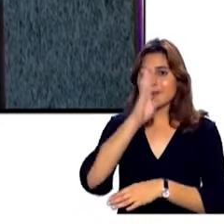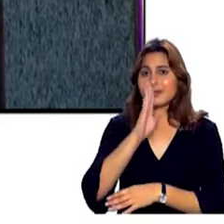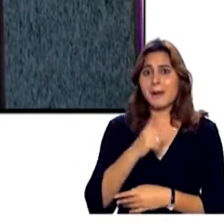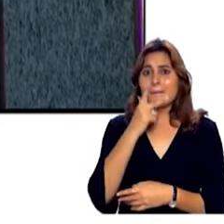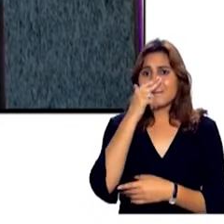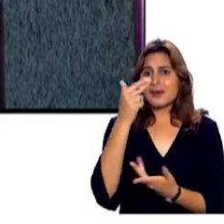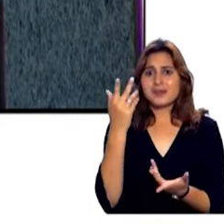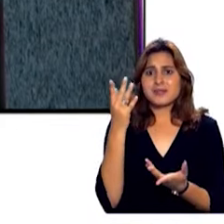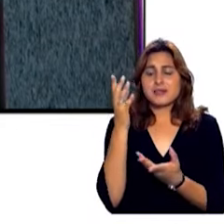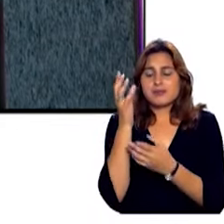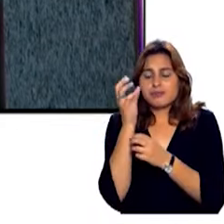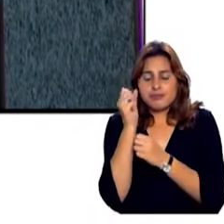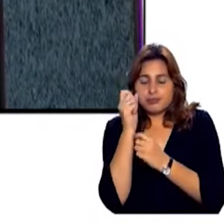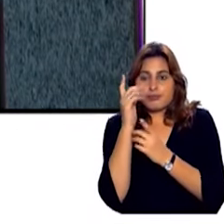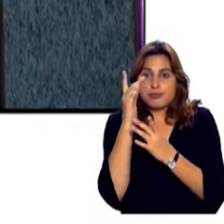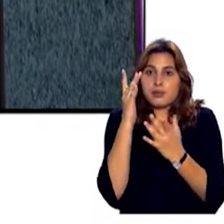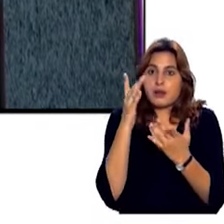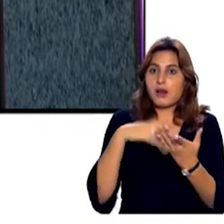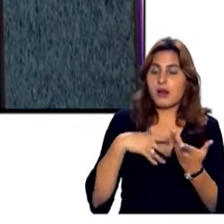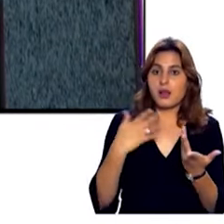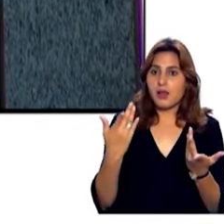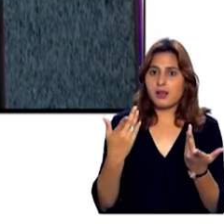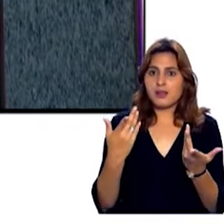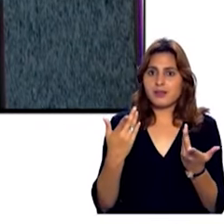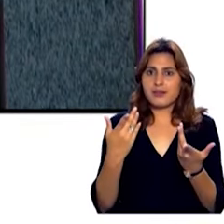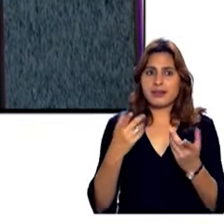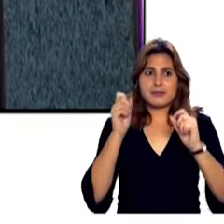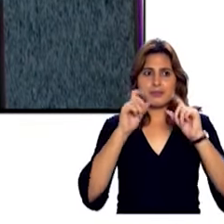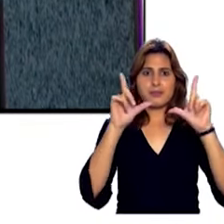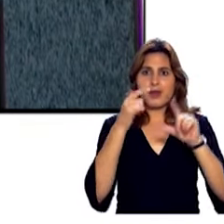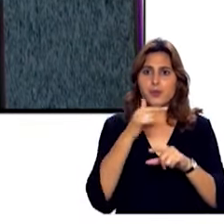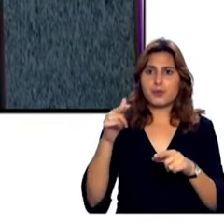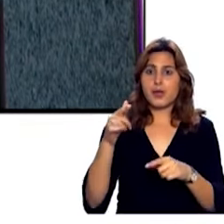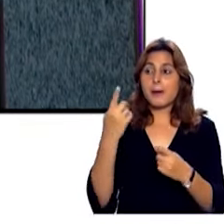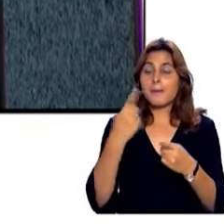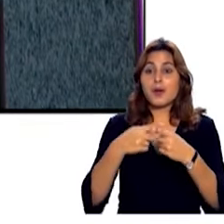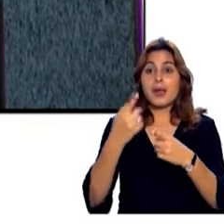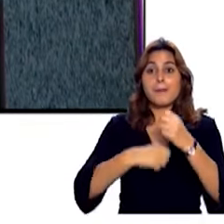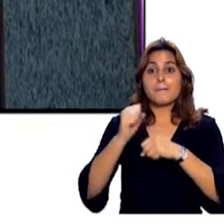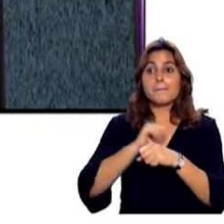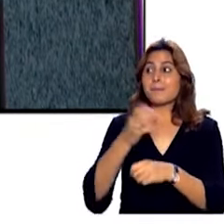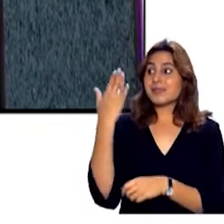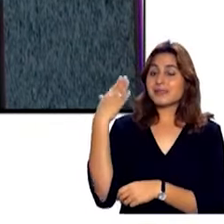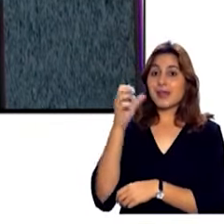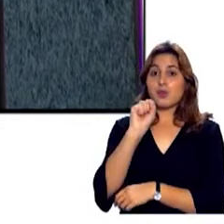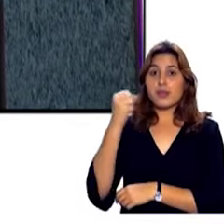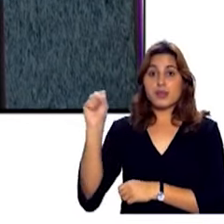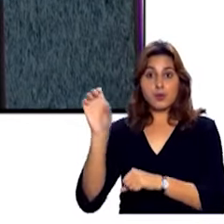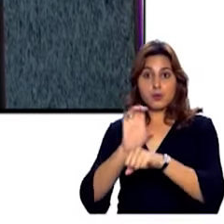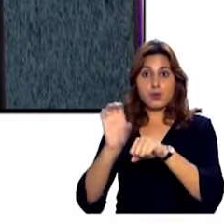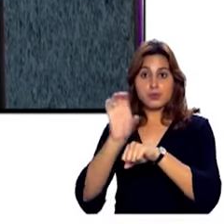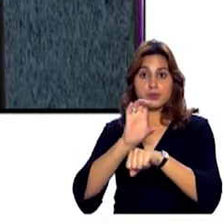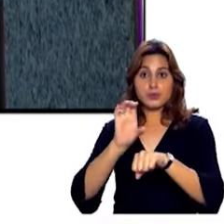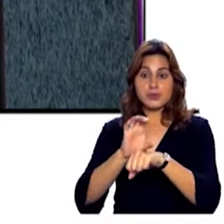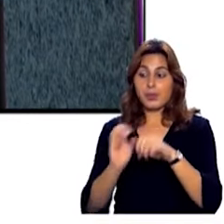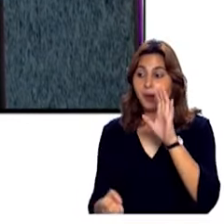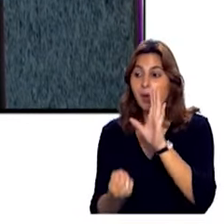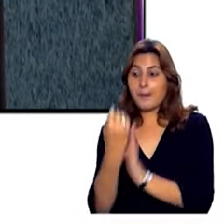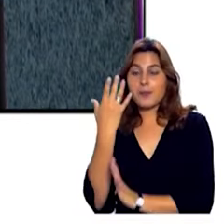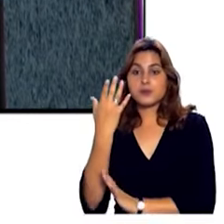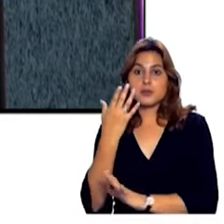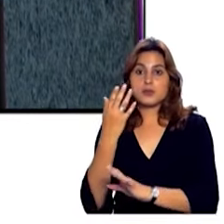não enxergaram na Constituição de 88 uma reprodução da Constituição de